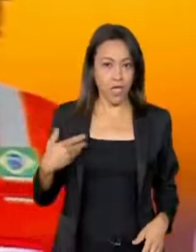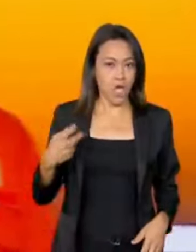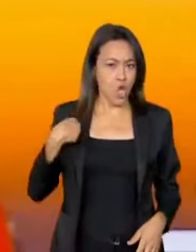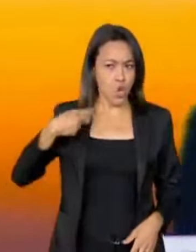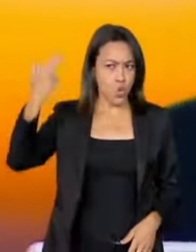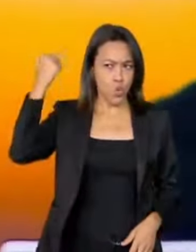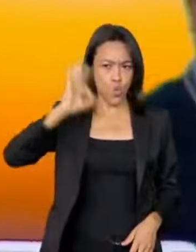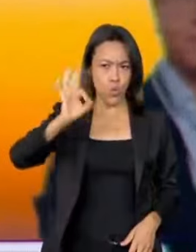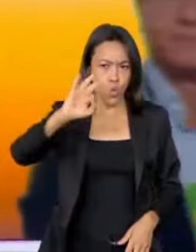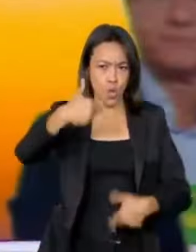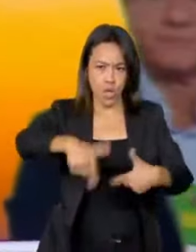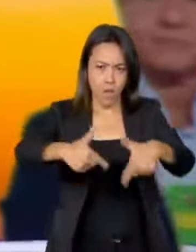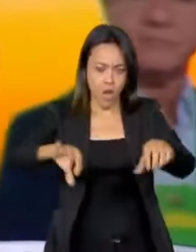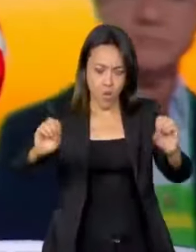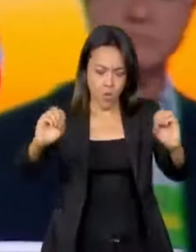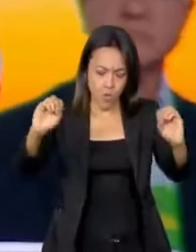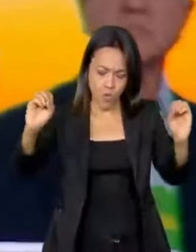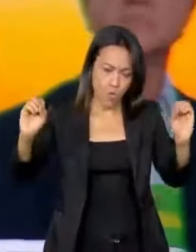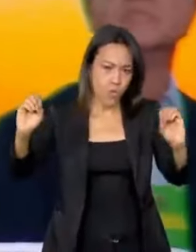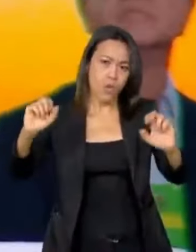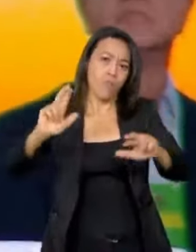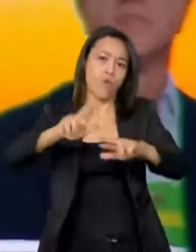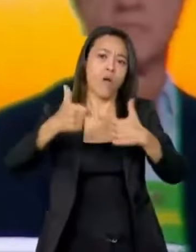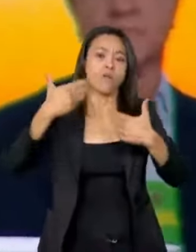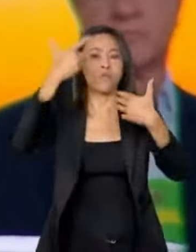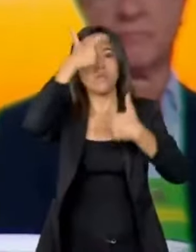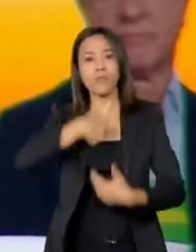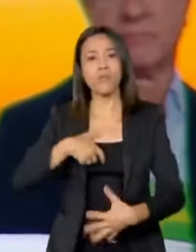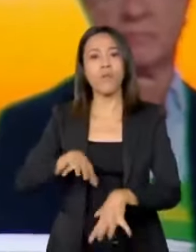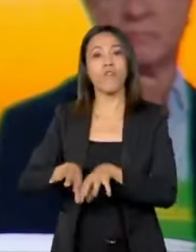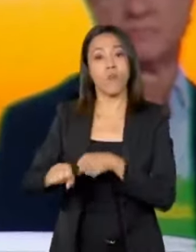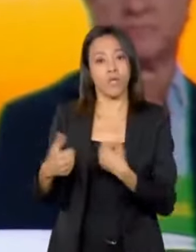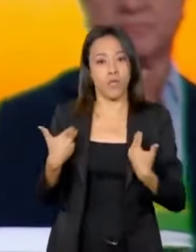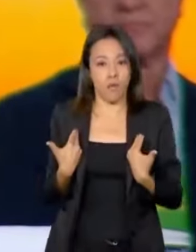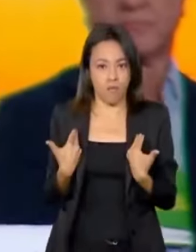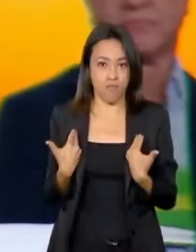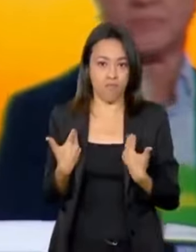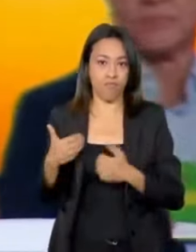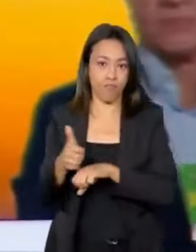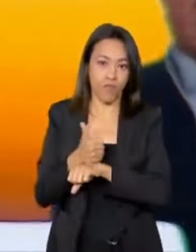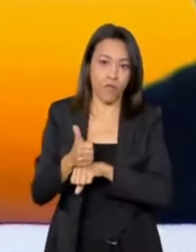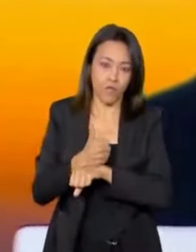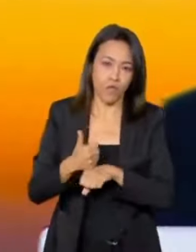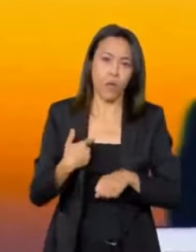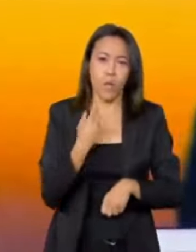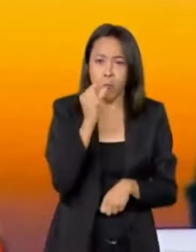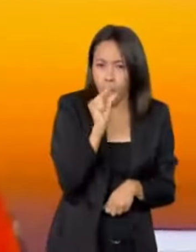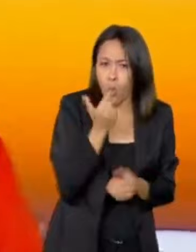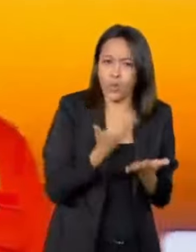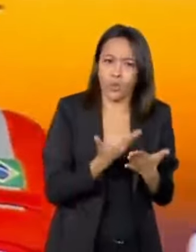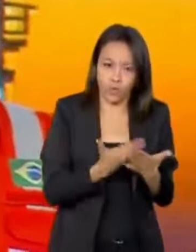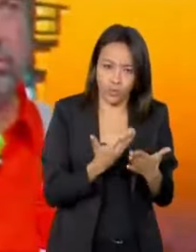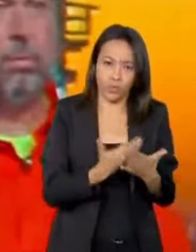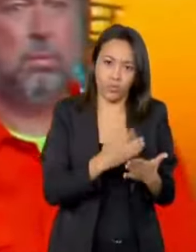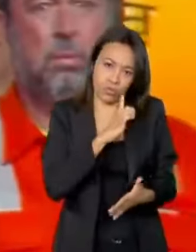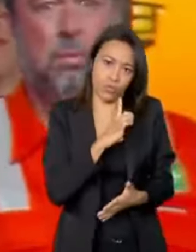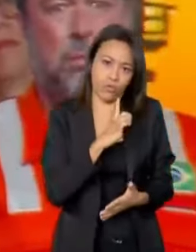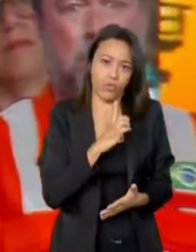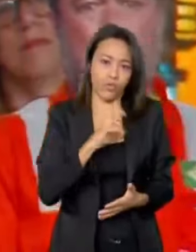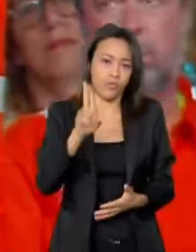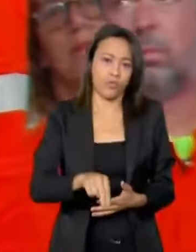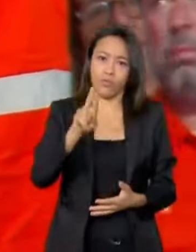petroleiro, certamente pela minha formação profissional e pelo pouco tempo de escolaridade que eu tive, eu